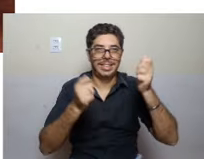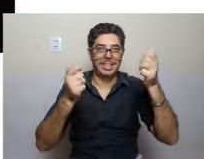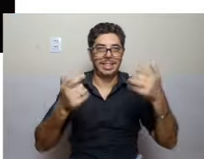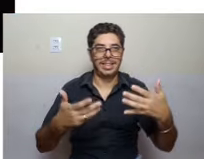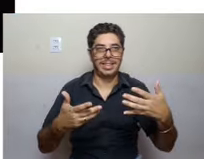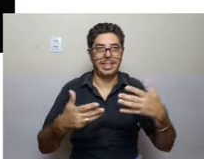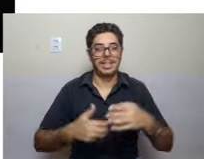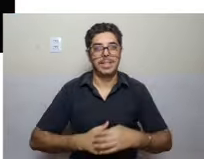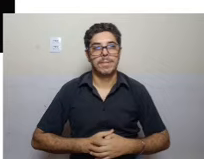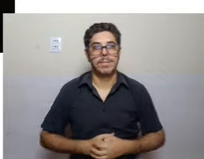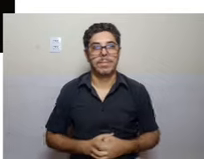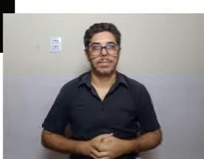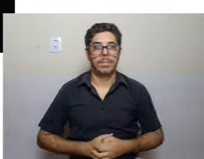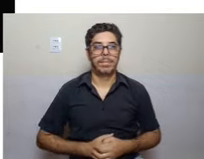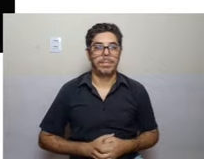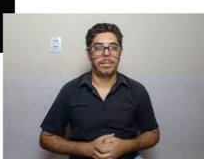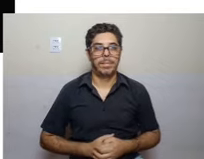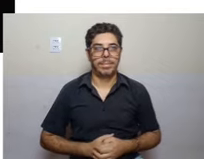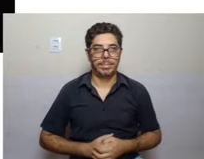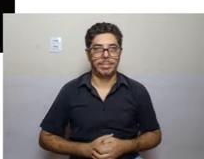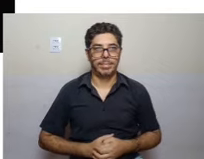série.